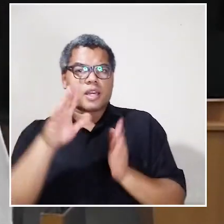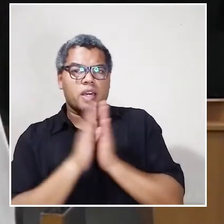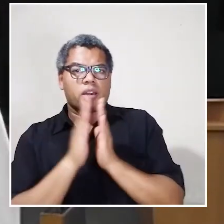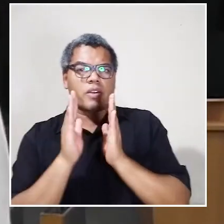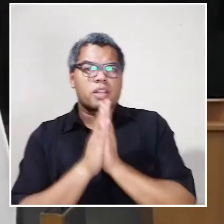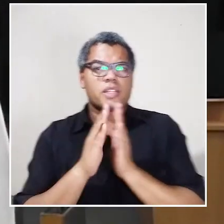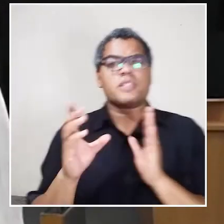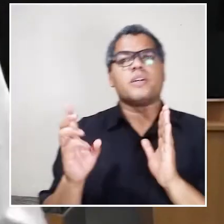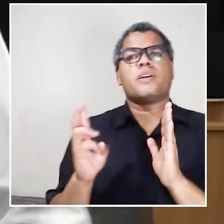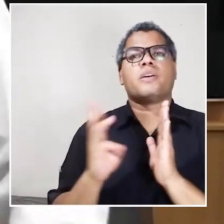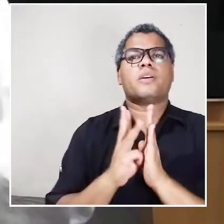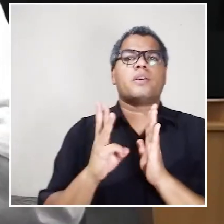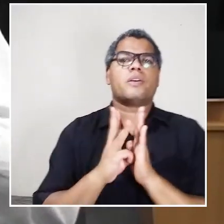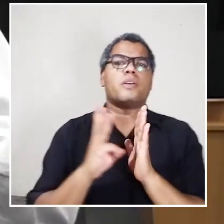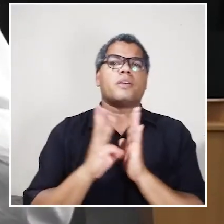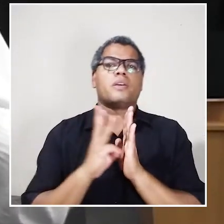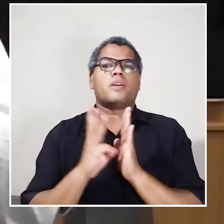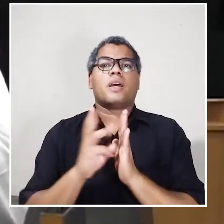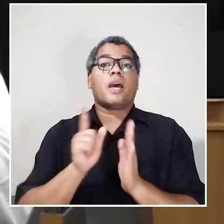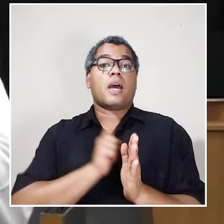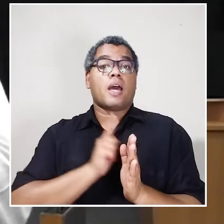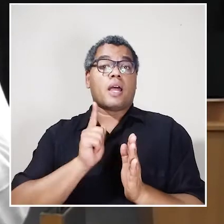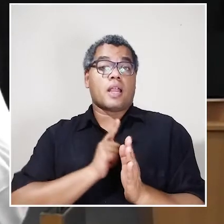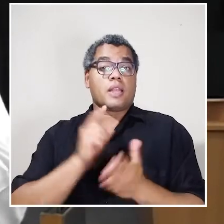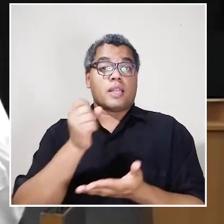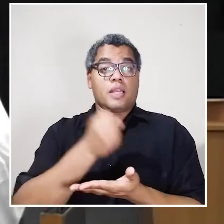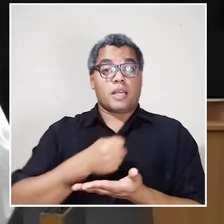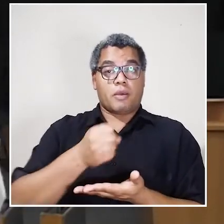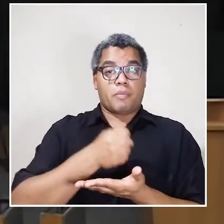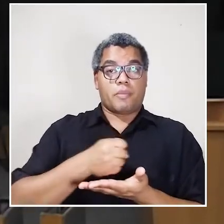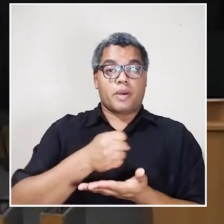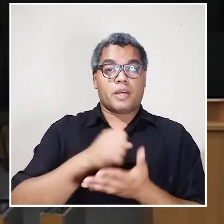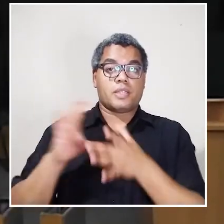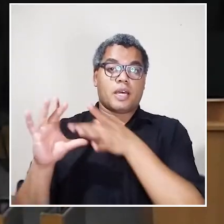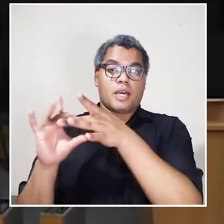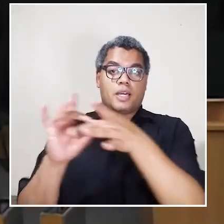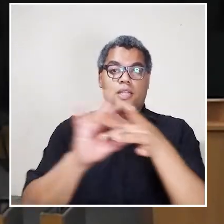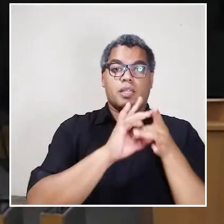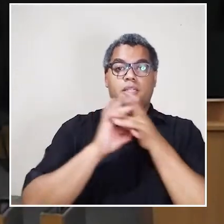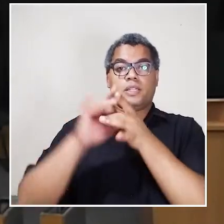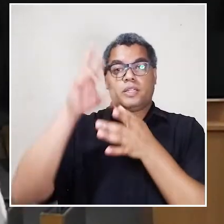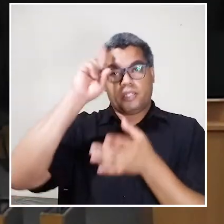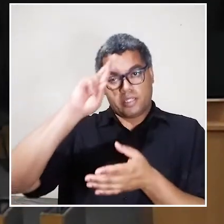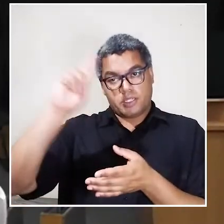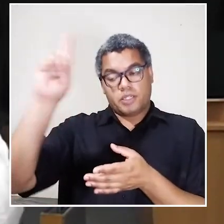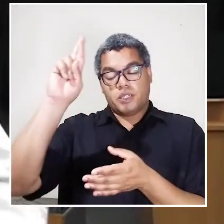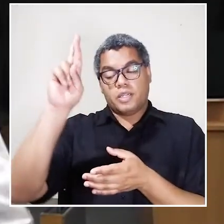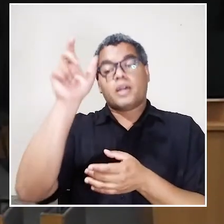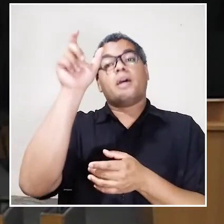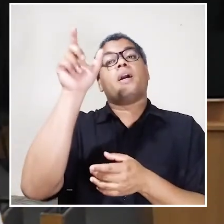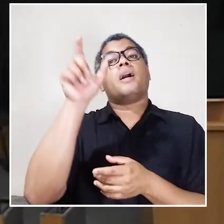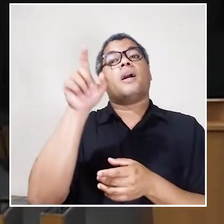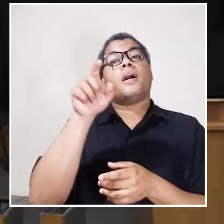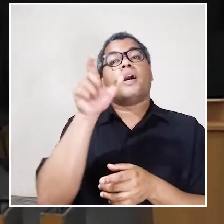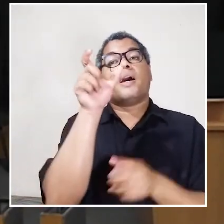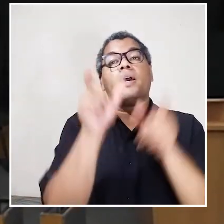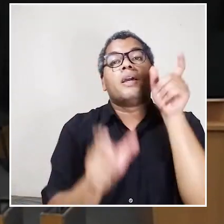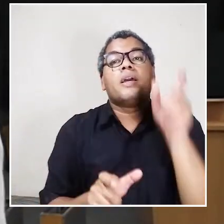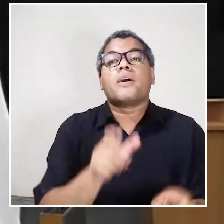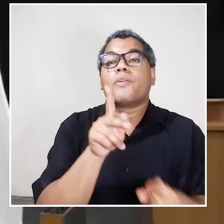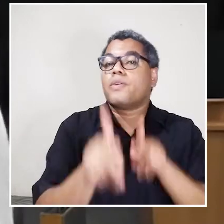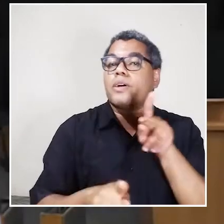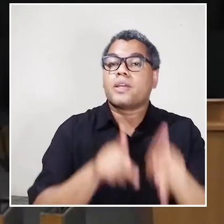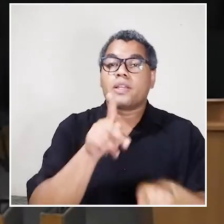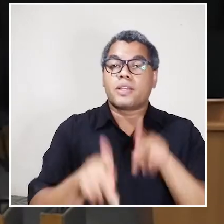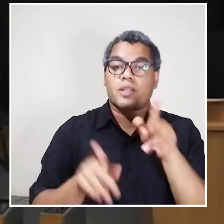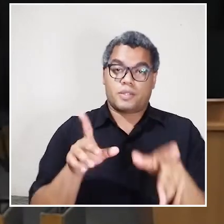de Daniel, ela tem por base a aliança do Senhor. E essa aliança é com quem? Com o seu povo. Deus não fez